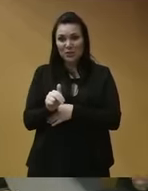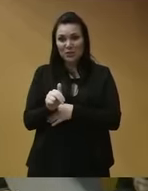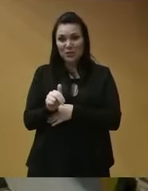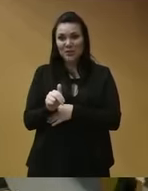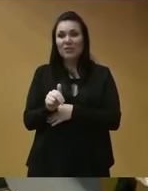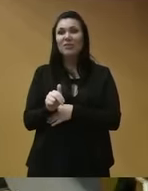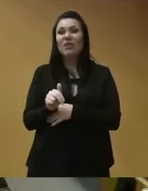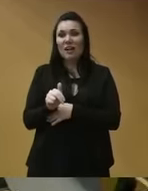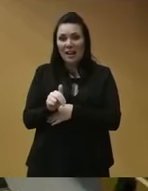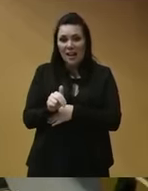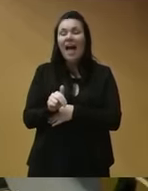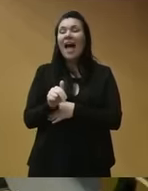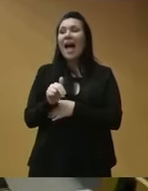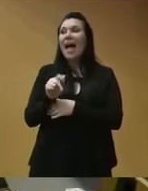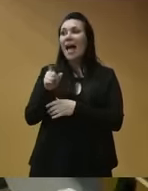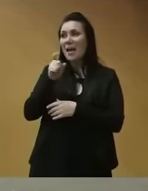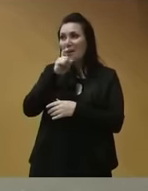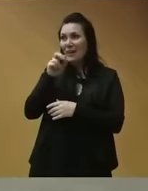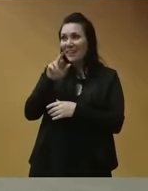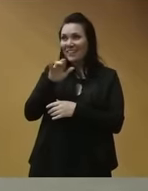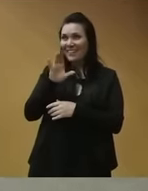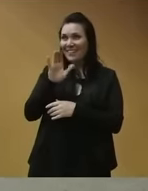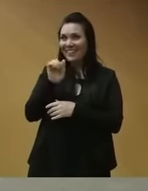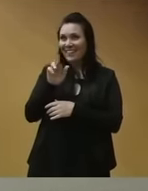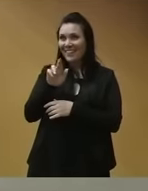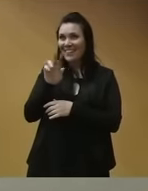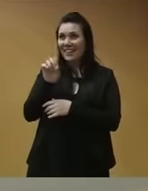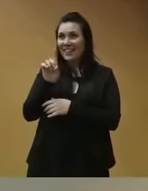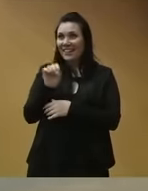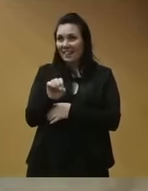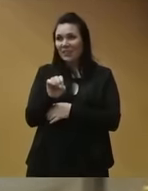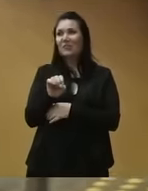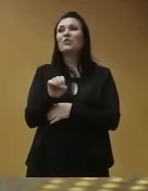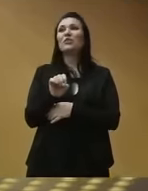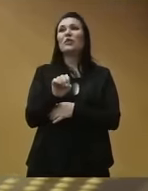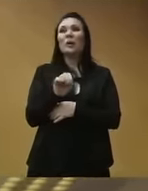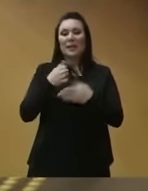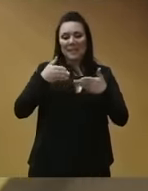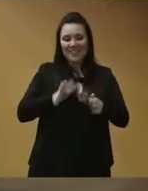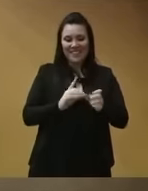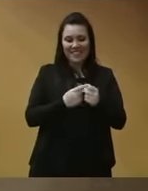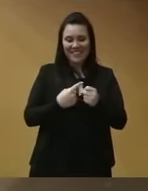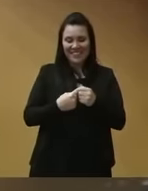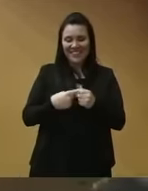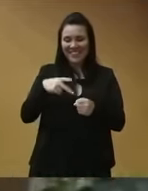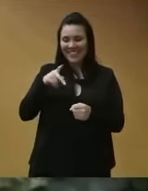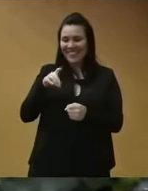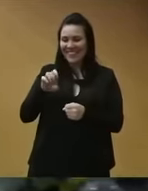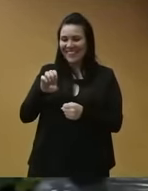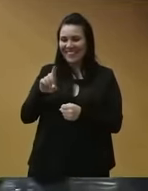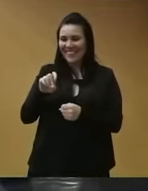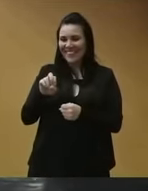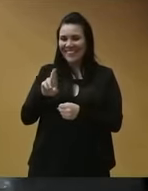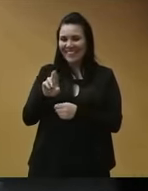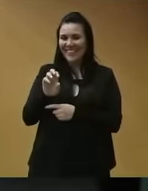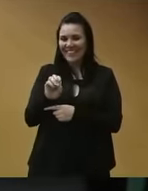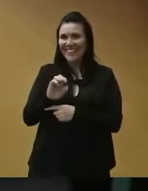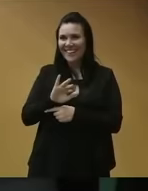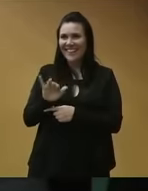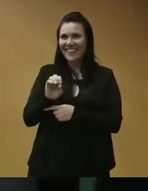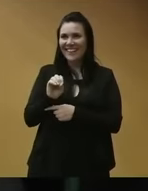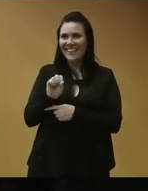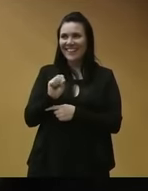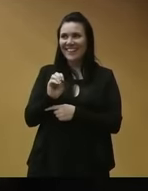Gonçalves Mesquita, natural de Pedro Osório.